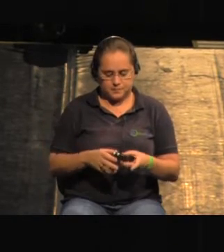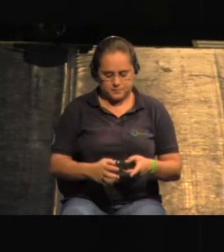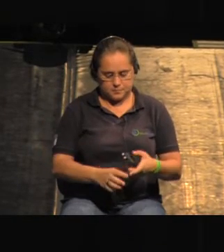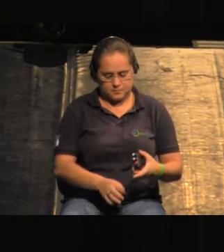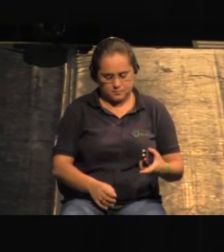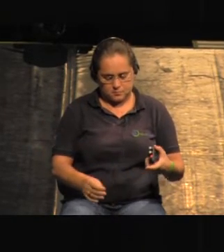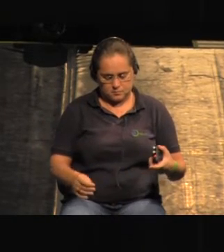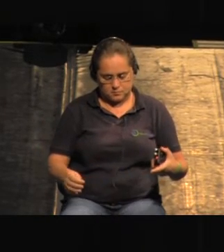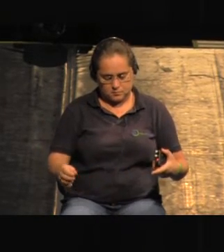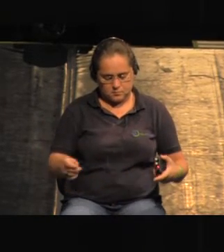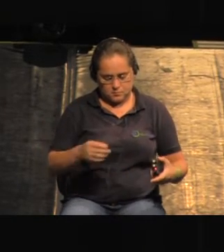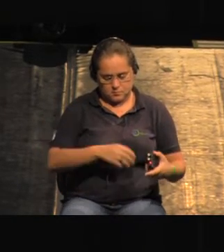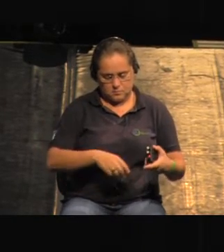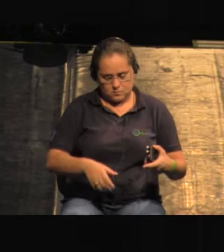seus